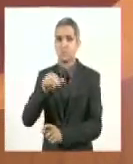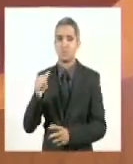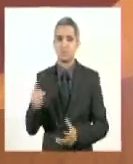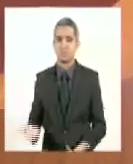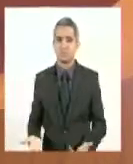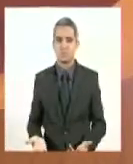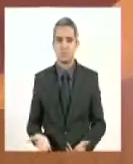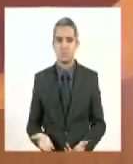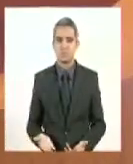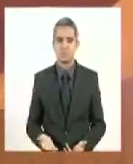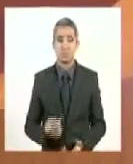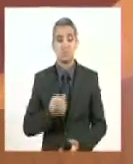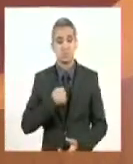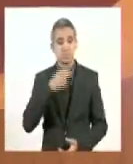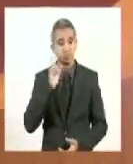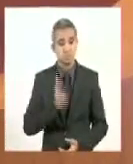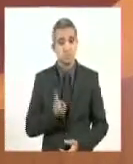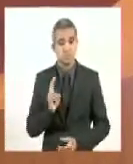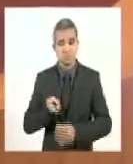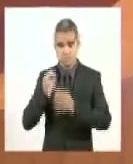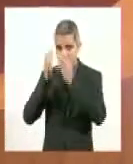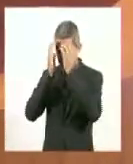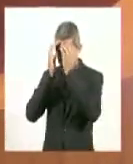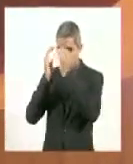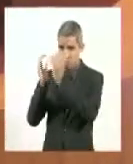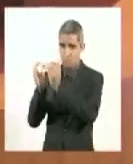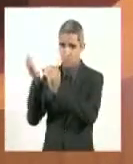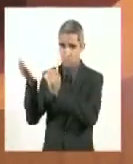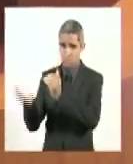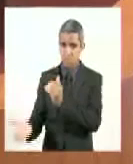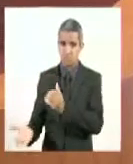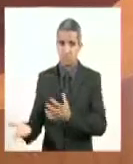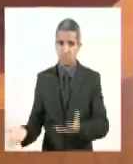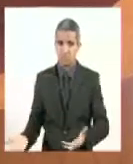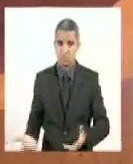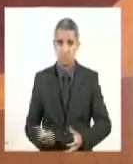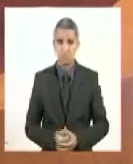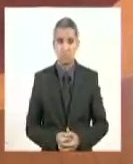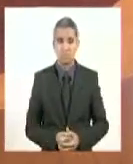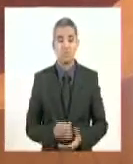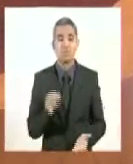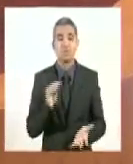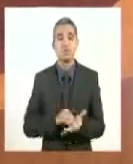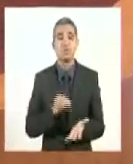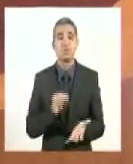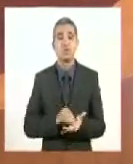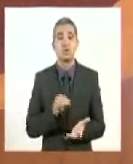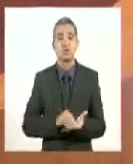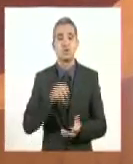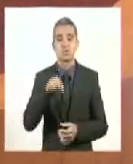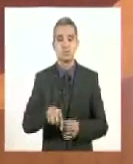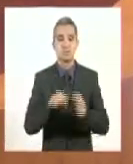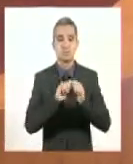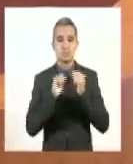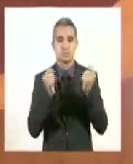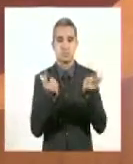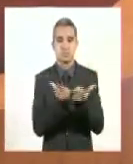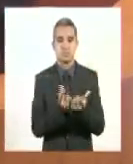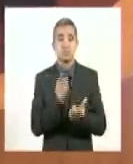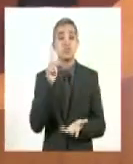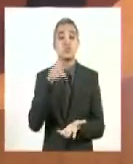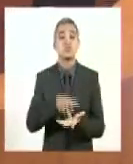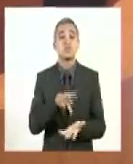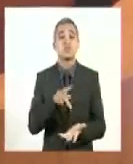sempre tive respeito e consideração. E o que falta nesta casa muitas vezes é a